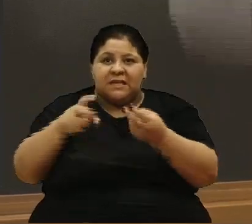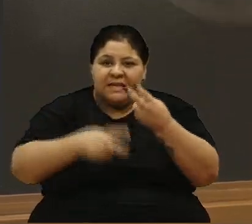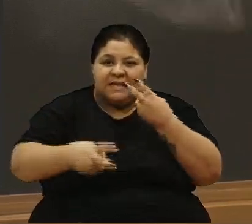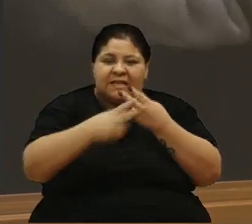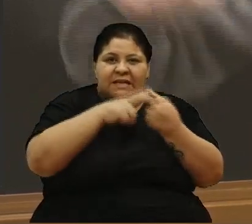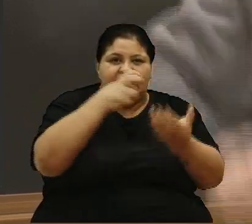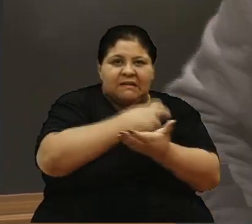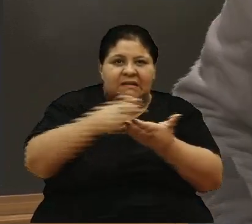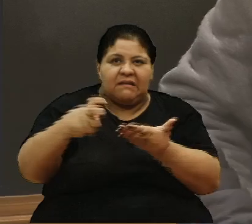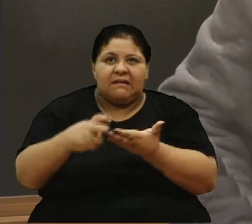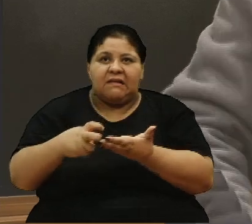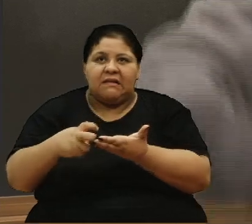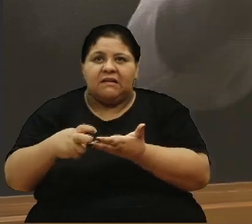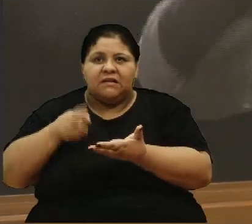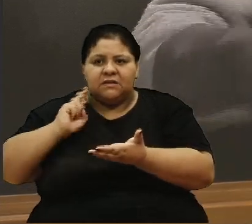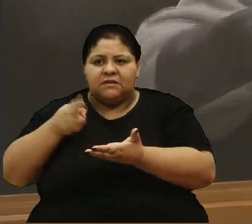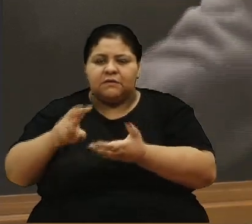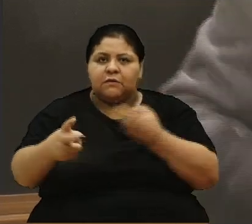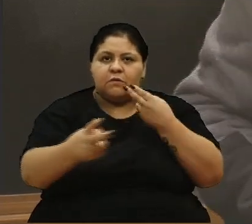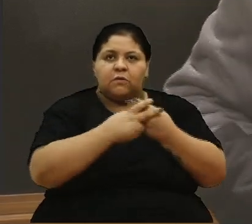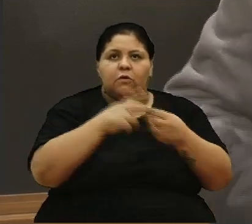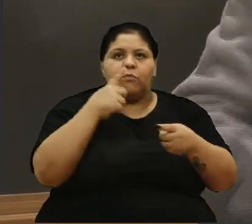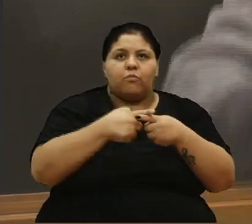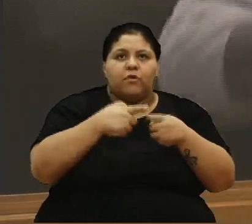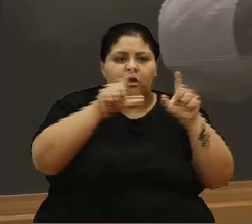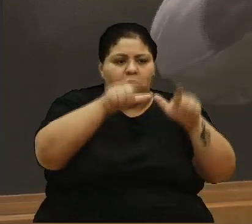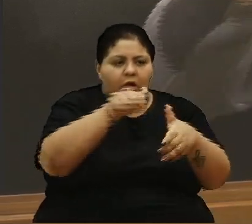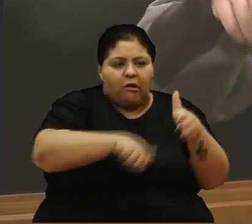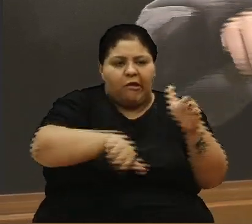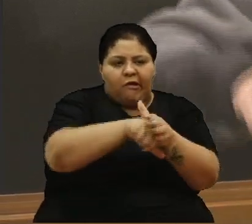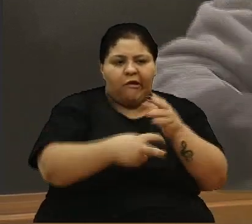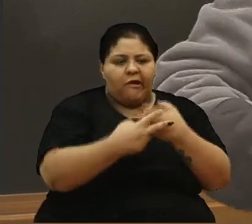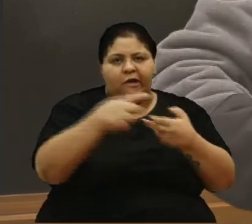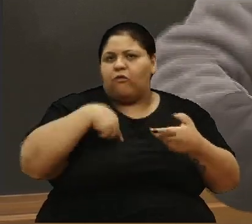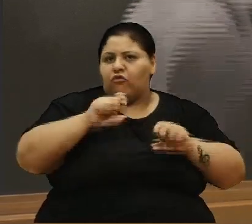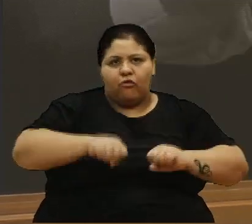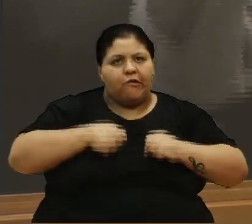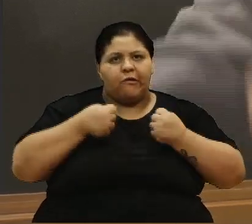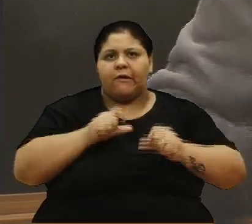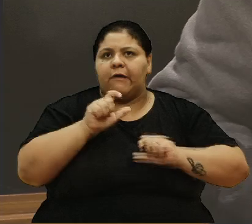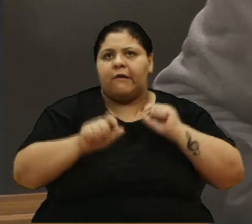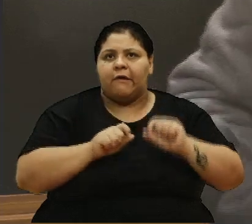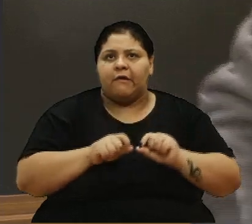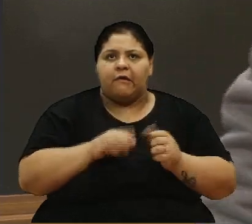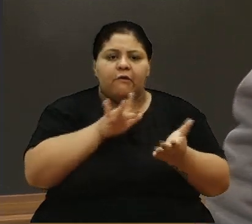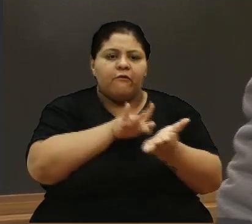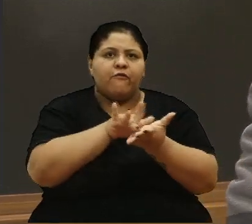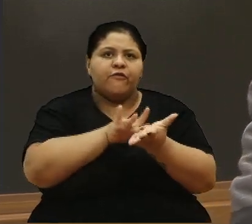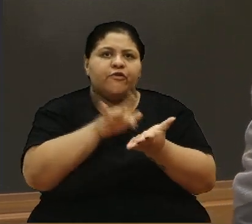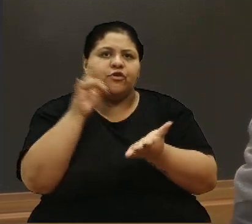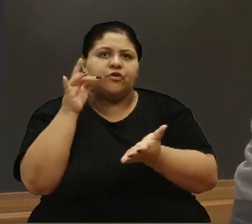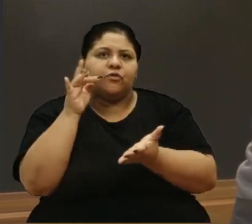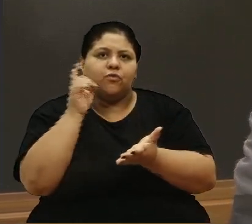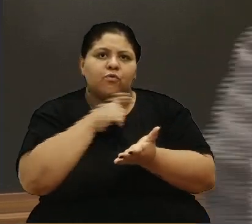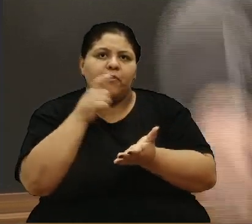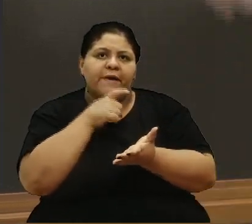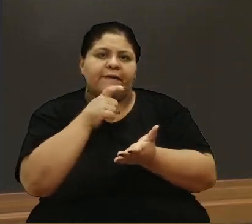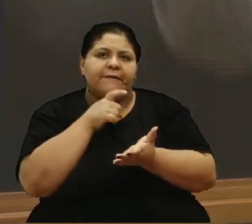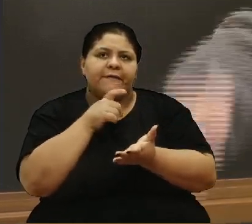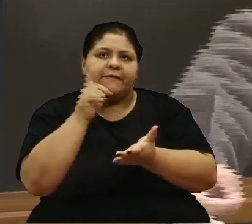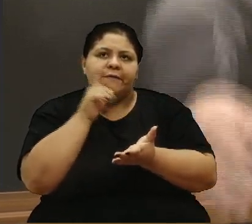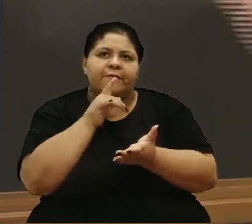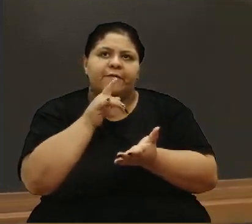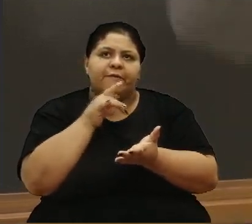tem que apodrecer lá. Que lugar de bandido é na cadeia. Eu não sou defensor de quem fica fingindo estar doente para não ir para a cadeia, presidente. Eu